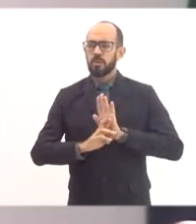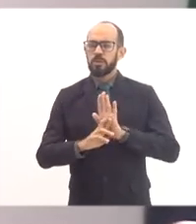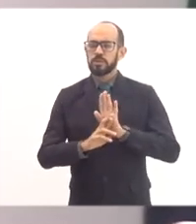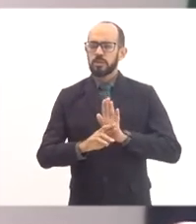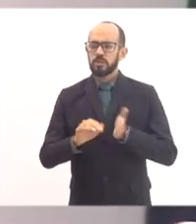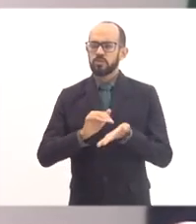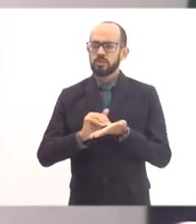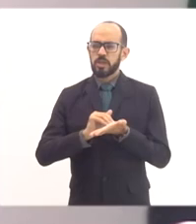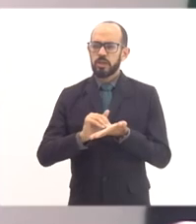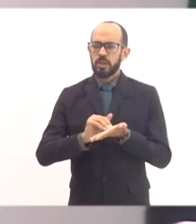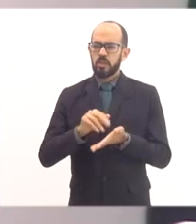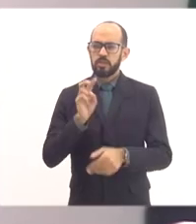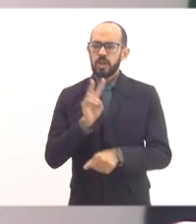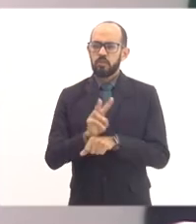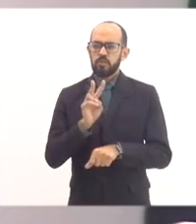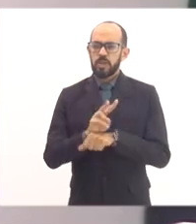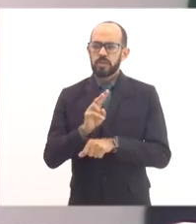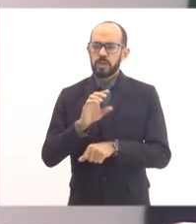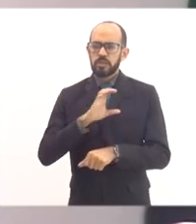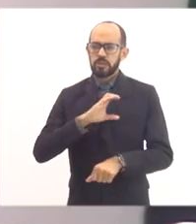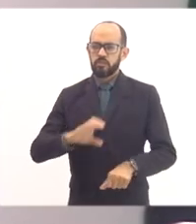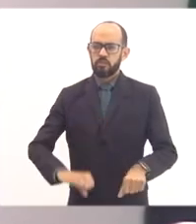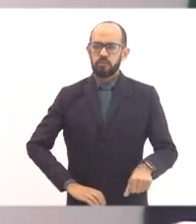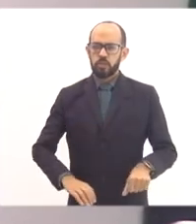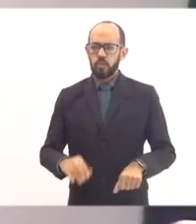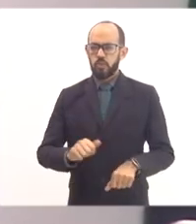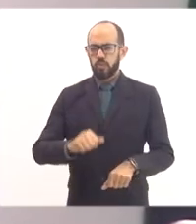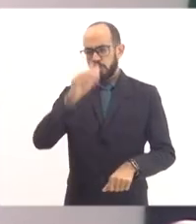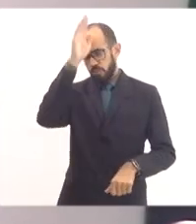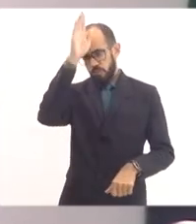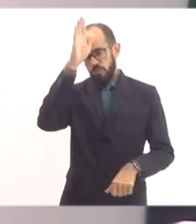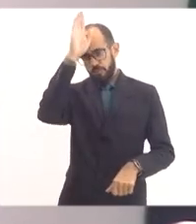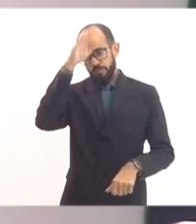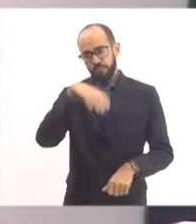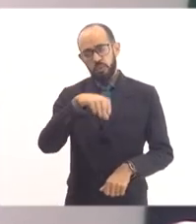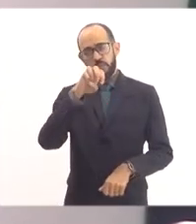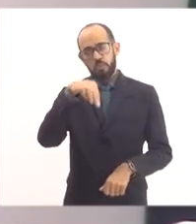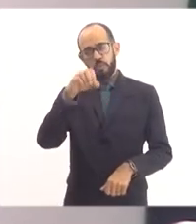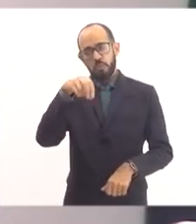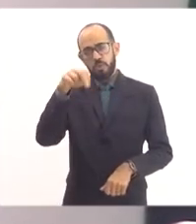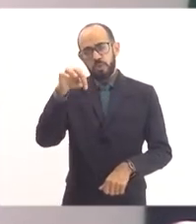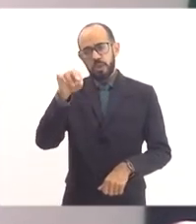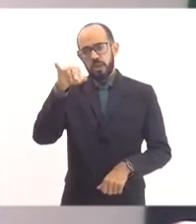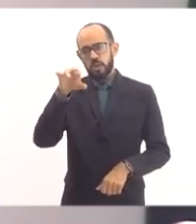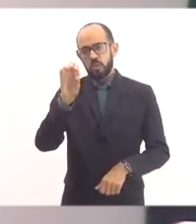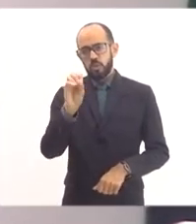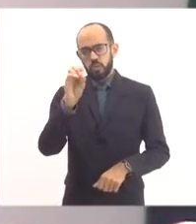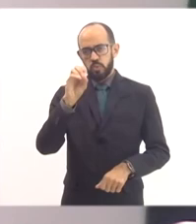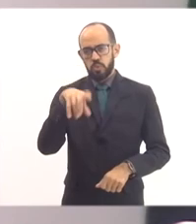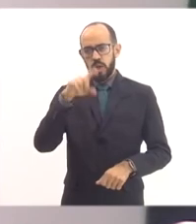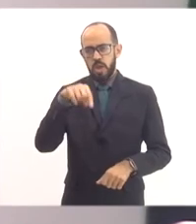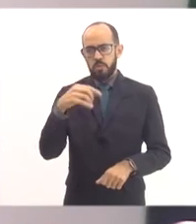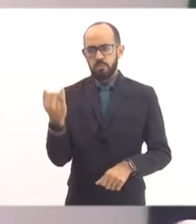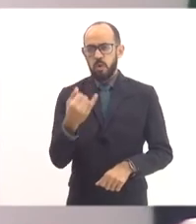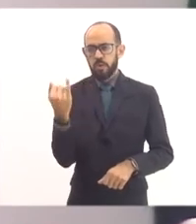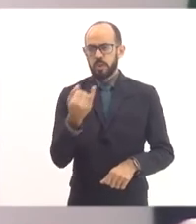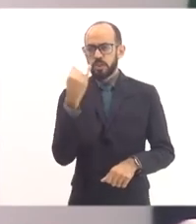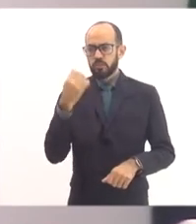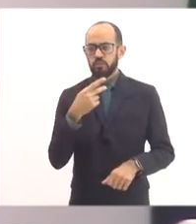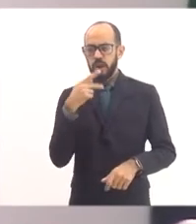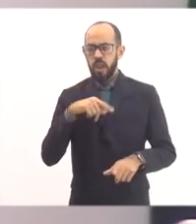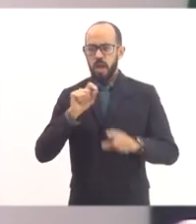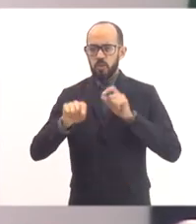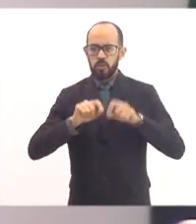de Estado de Defesa Civil e comandante-geral do Corpo de Bombeiros, coronel Leandro Monteiro. É importante destacar a luta